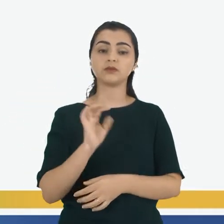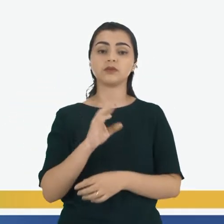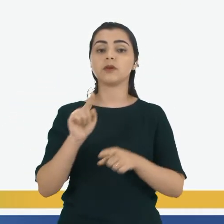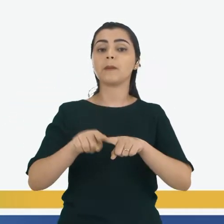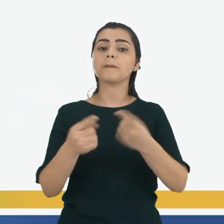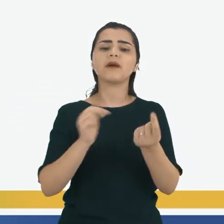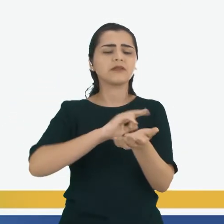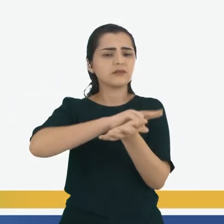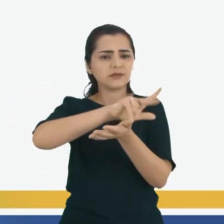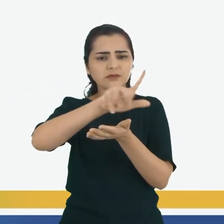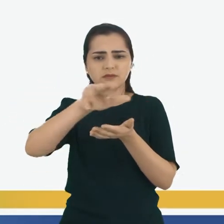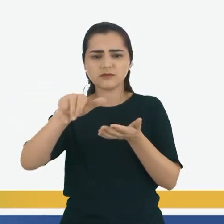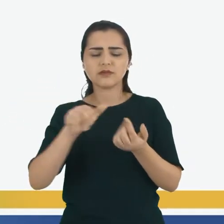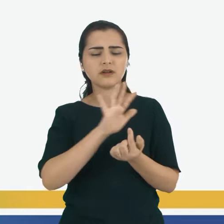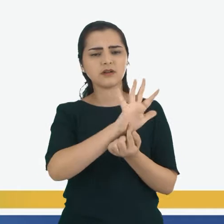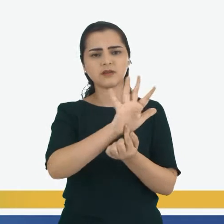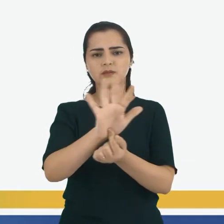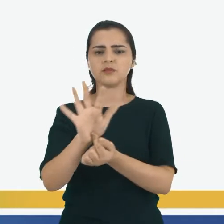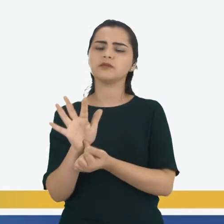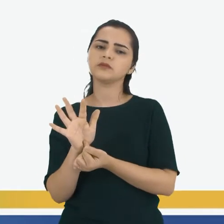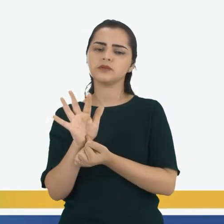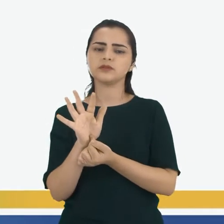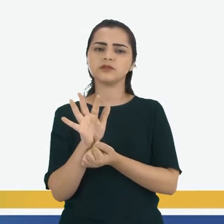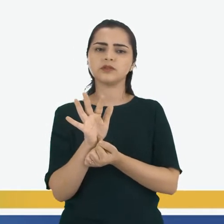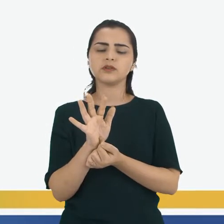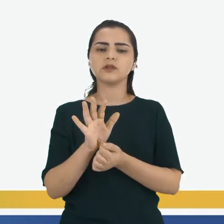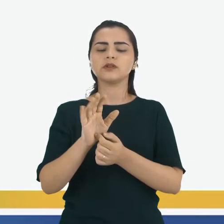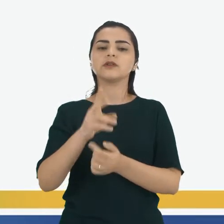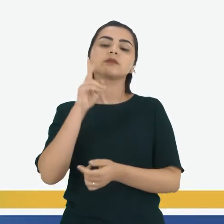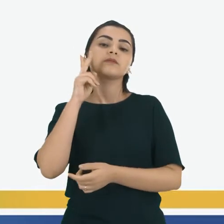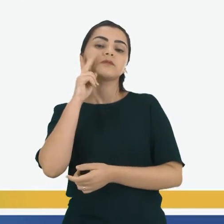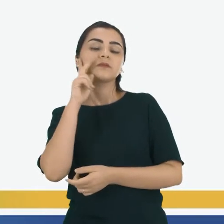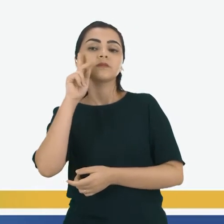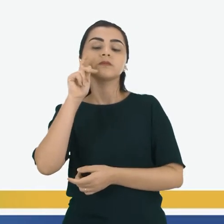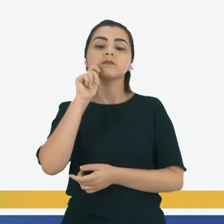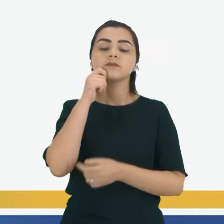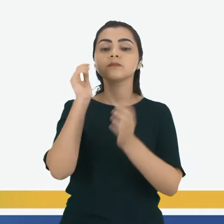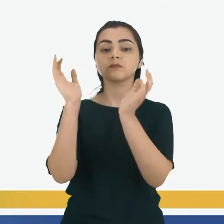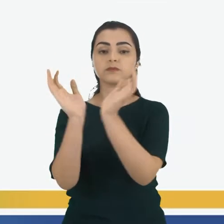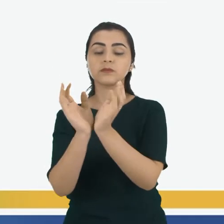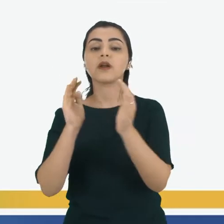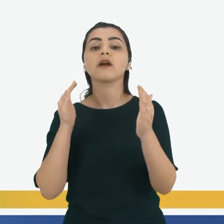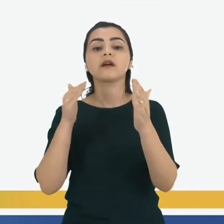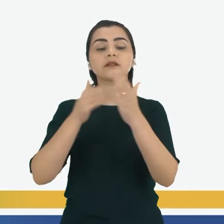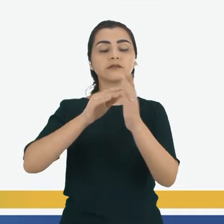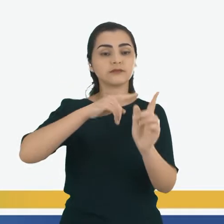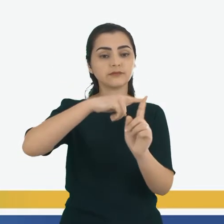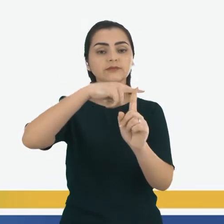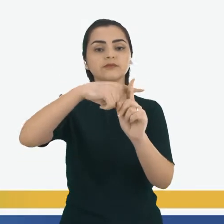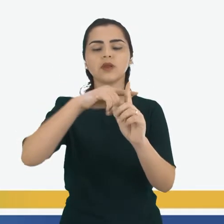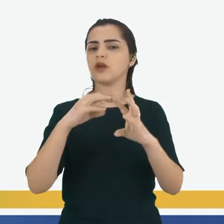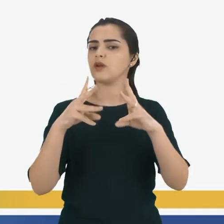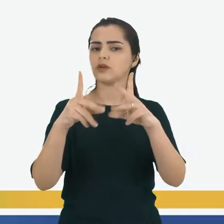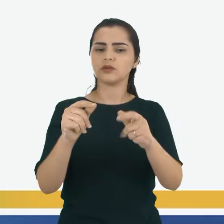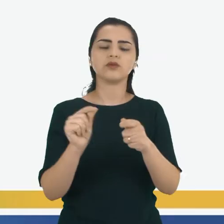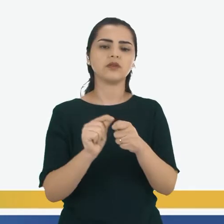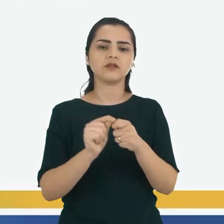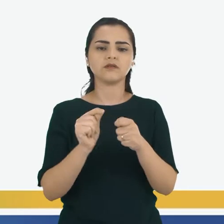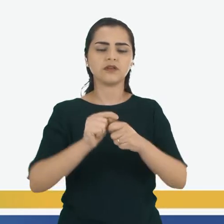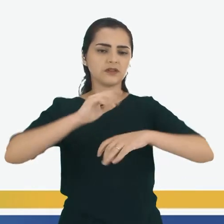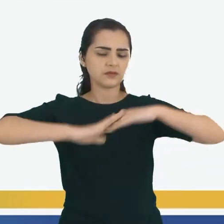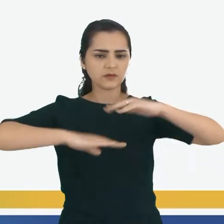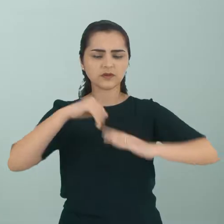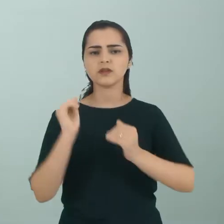são várias, mostrando desde da Santa Ceia até o Calvário, todas feitas por esse